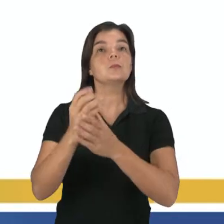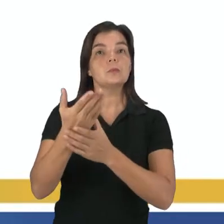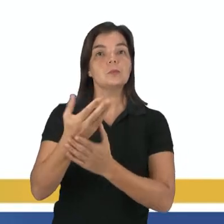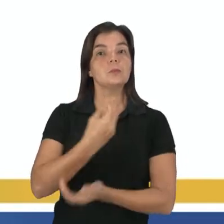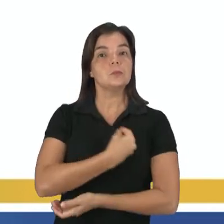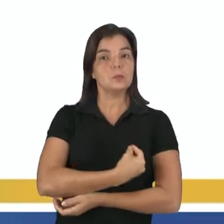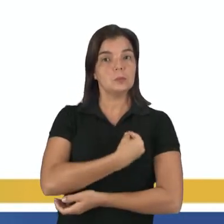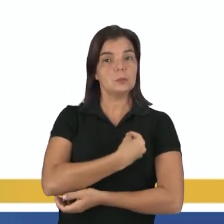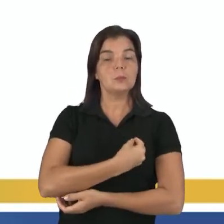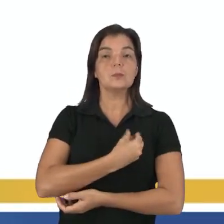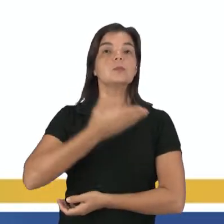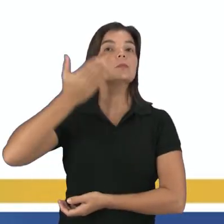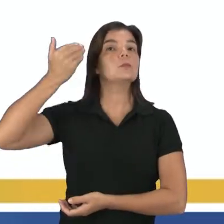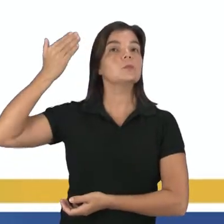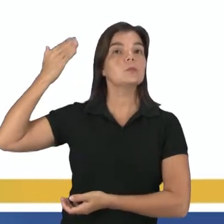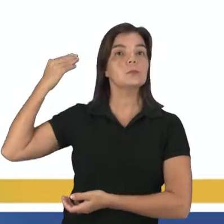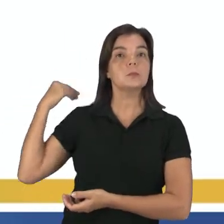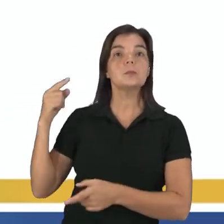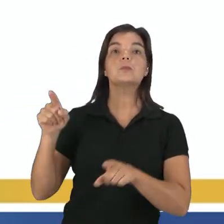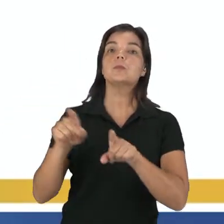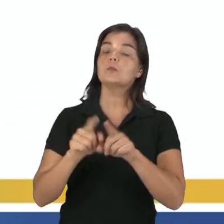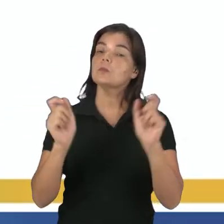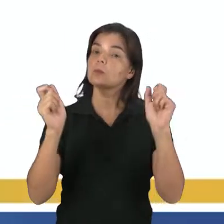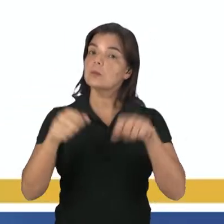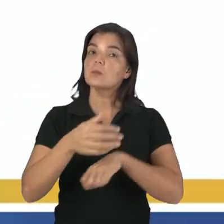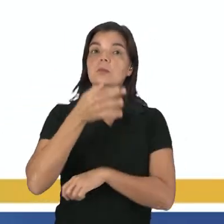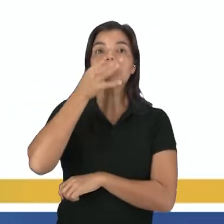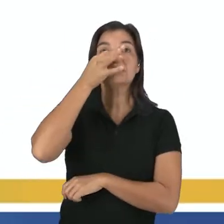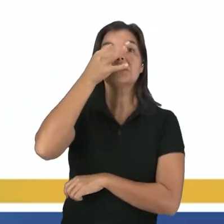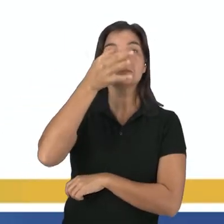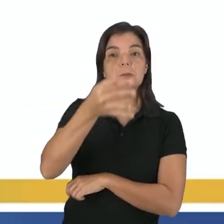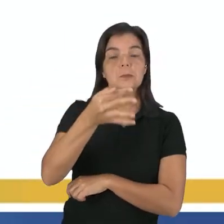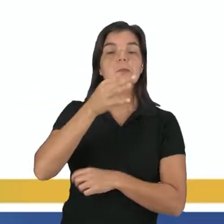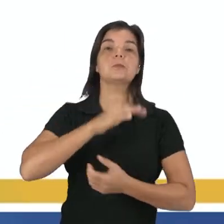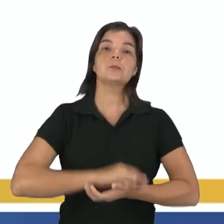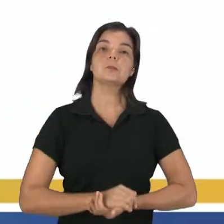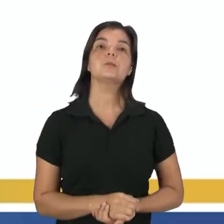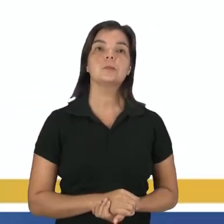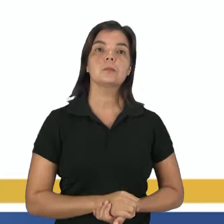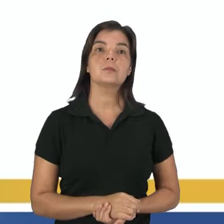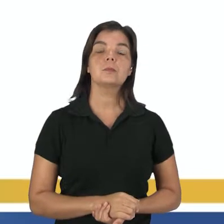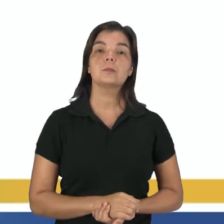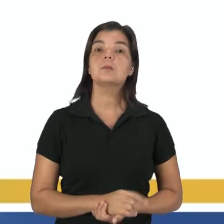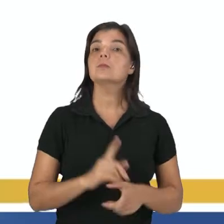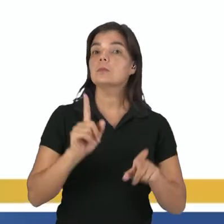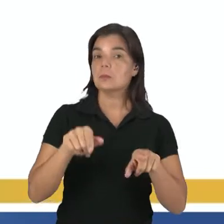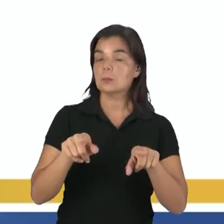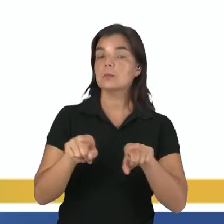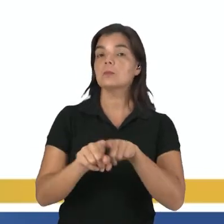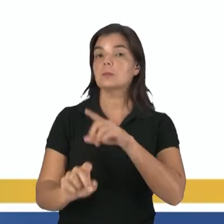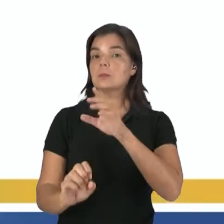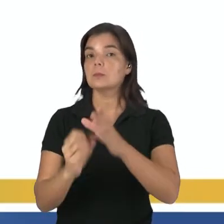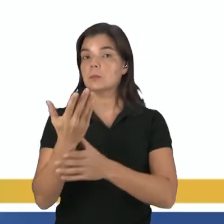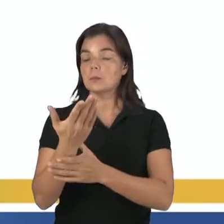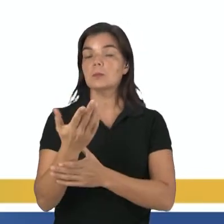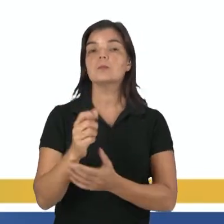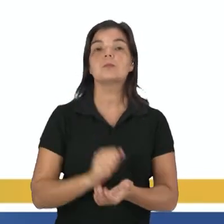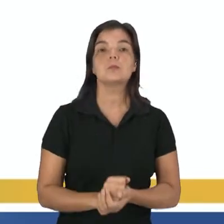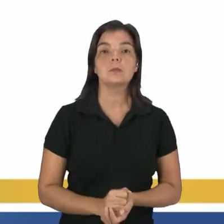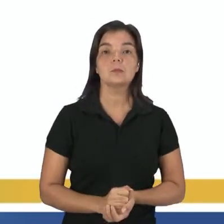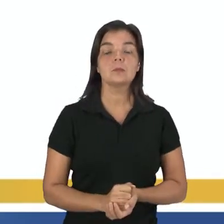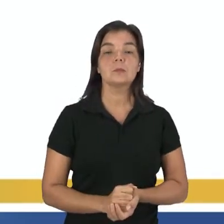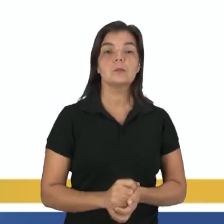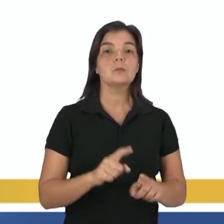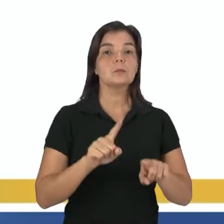acontece no presente ou no passado, ou que ainda possa acontecer futuramente. Fato, gente, é aquilo